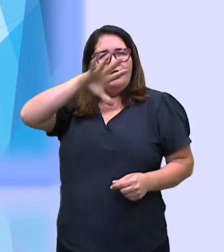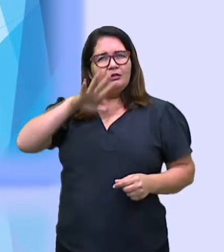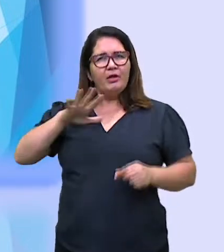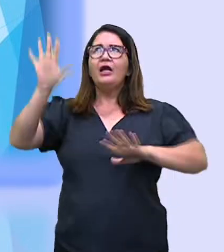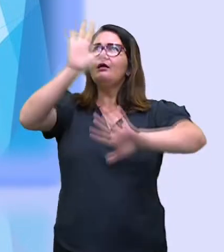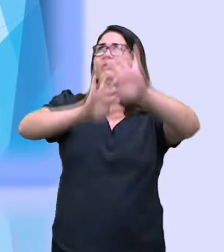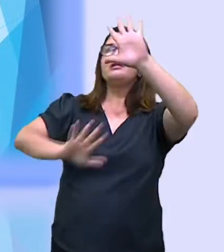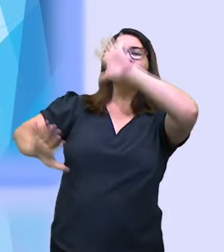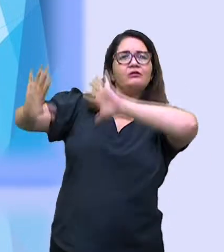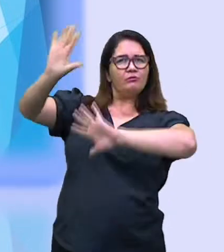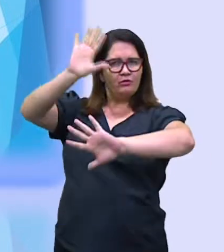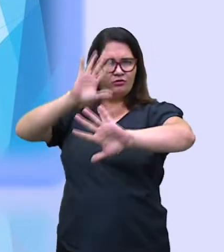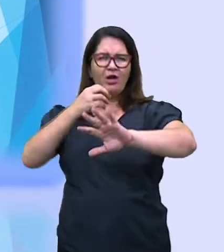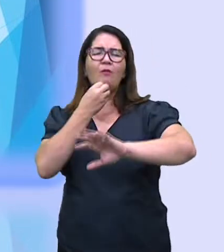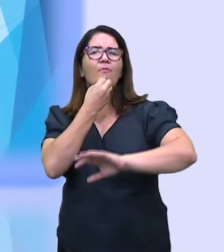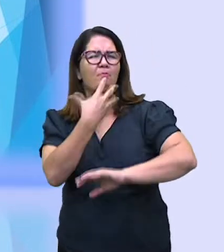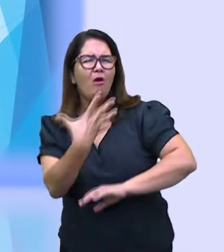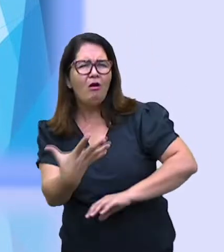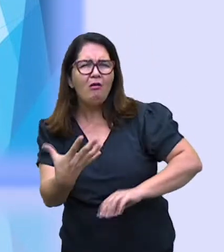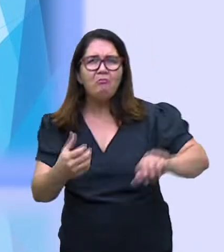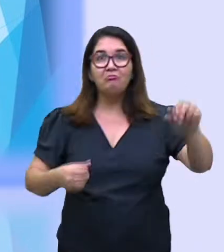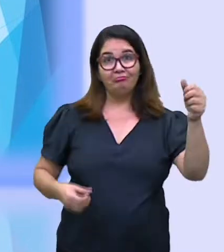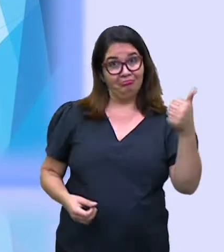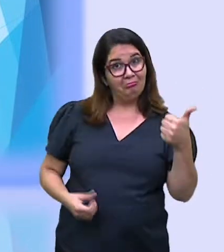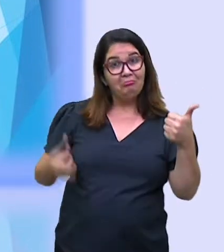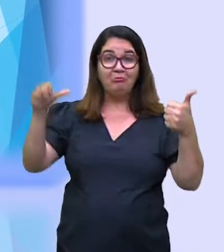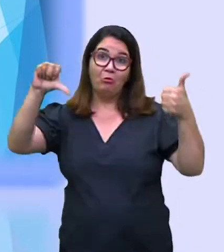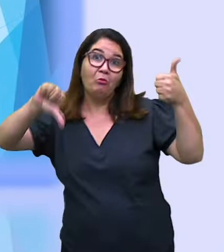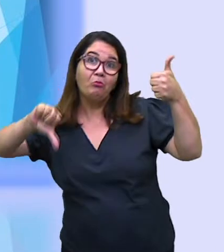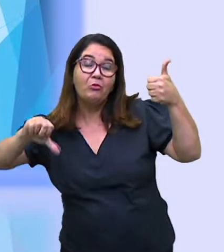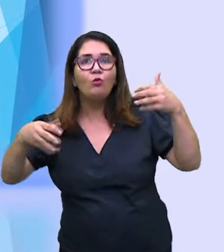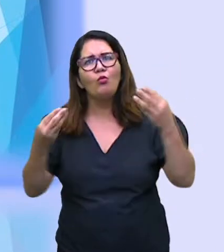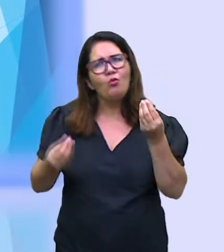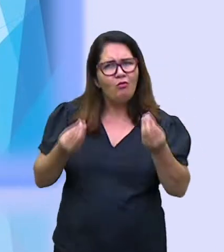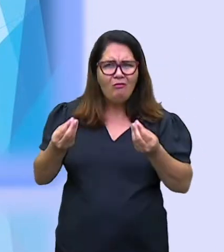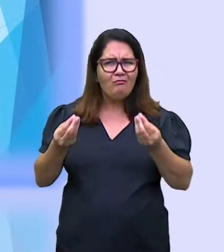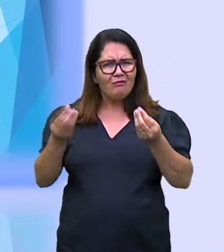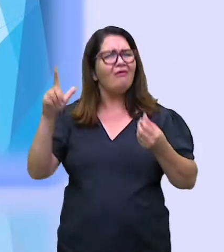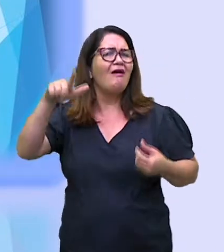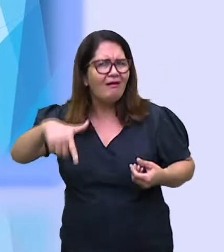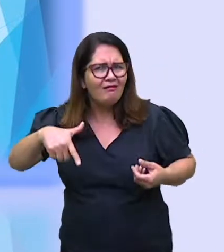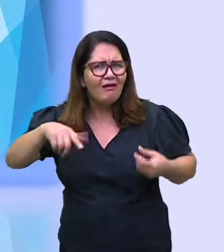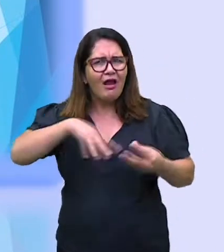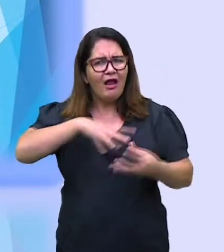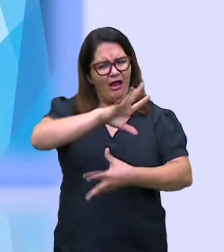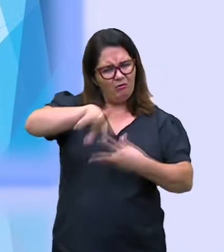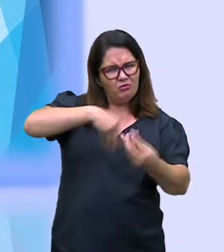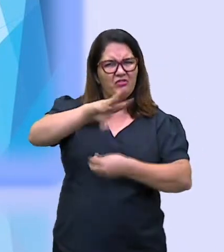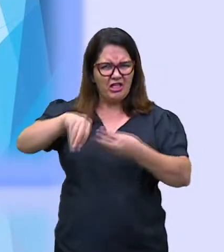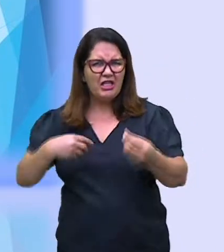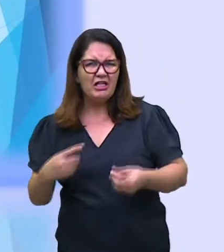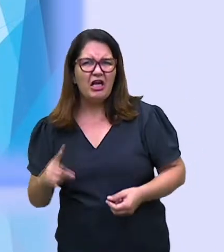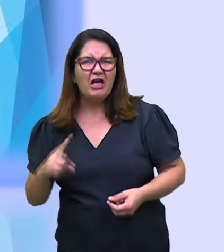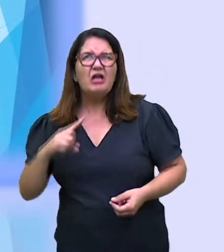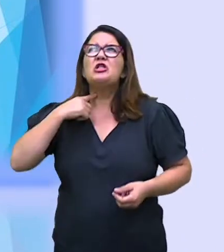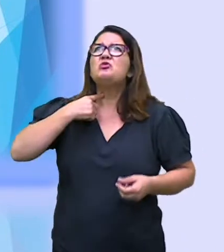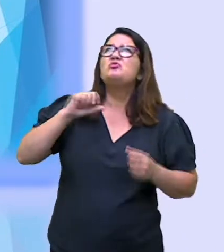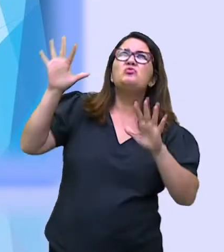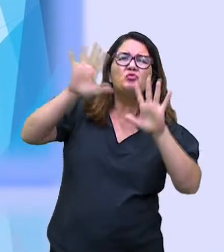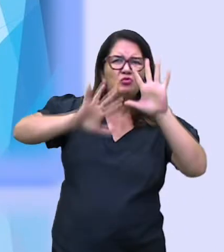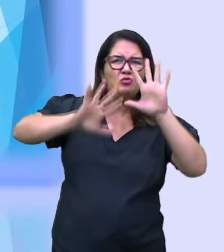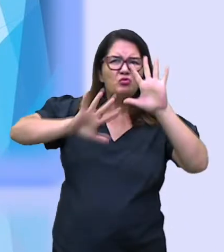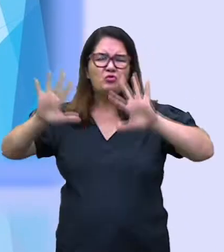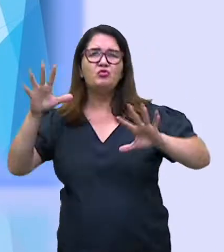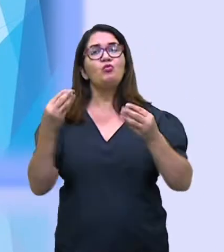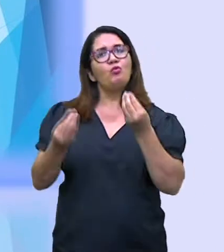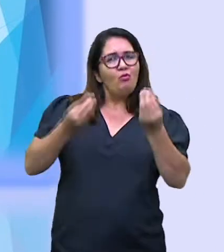nós sobrevivemos. E aí, como será? É uma mistura? Tem poluentes? Como que é?